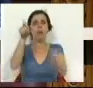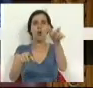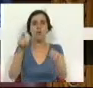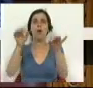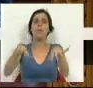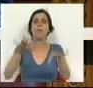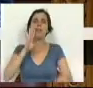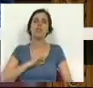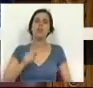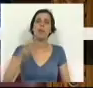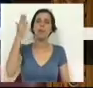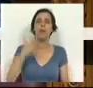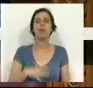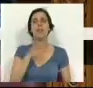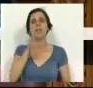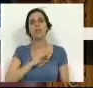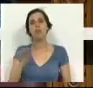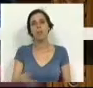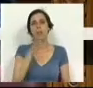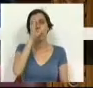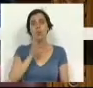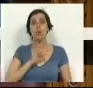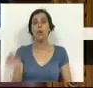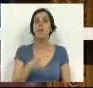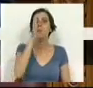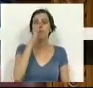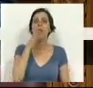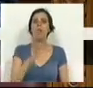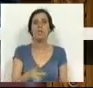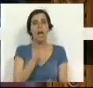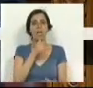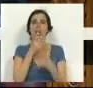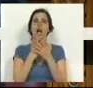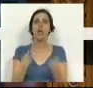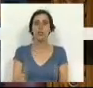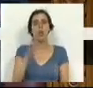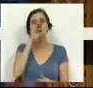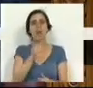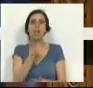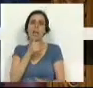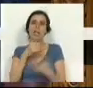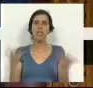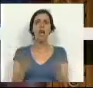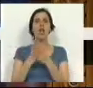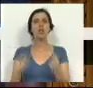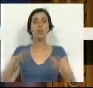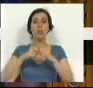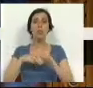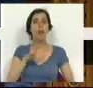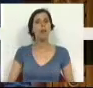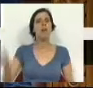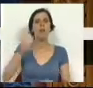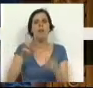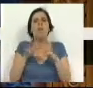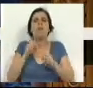Para terminar, Sra. Presidente, eu queria dizer ao Sr. Primeiro-Ministro que o Sr. Primeiro-Ministro diz que está decidido a resolver, que o Governo está decidido a resolver os problemas nacionais.